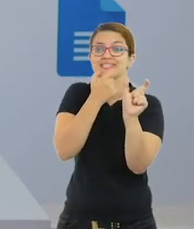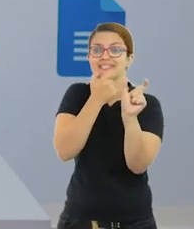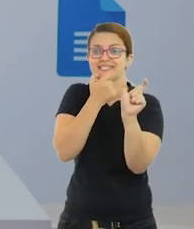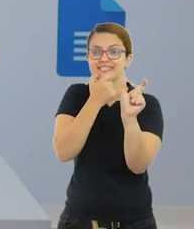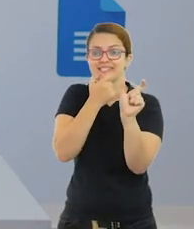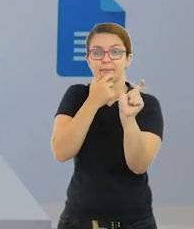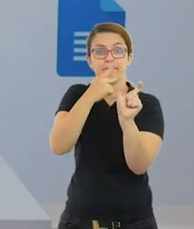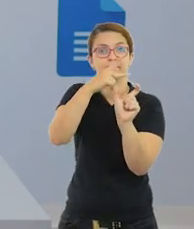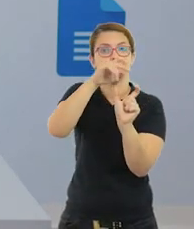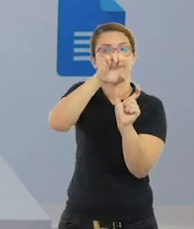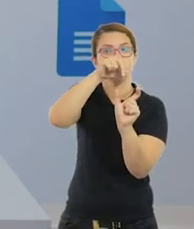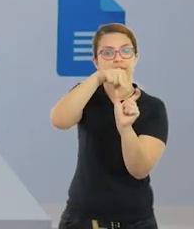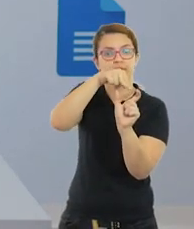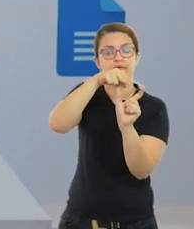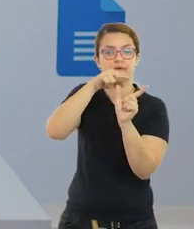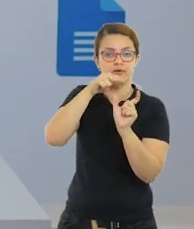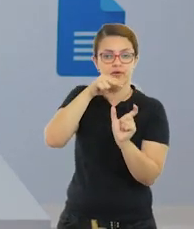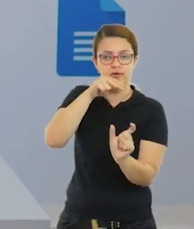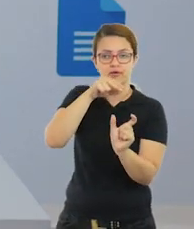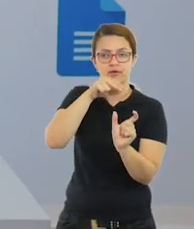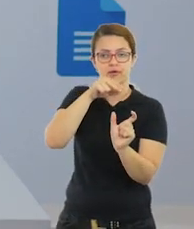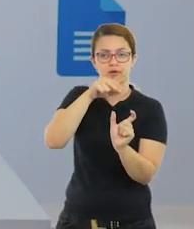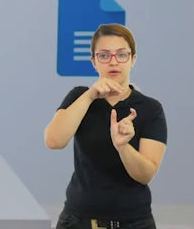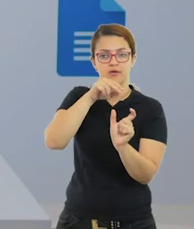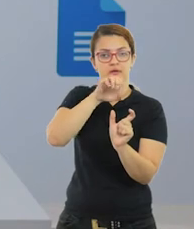inglês. Aqui, ó. Pen.